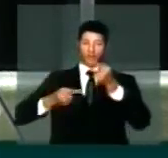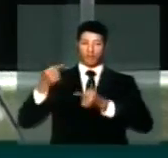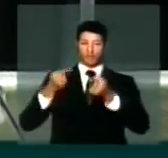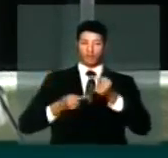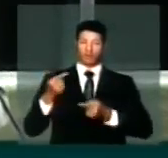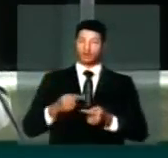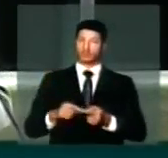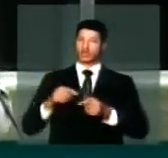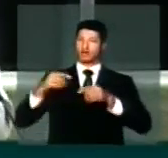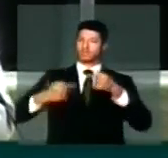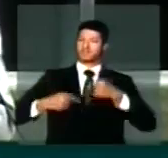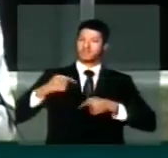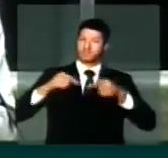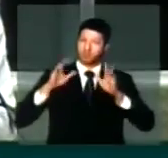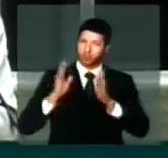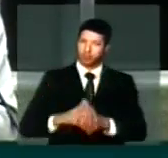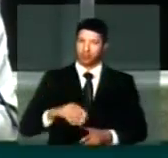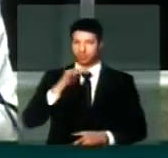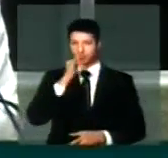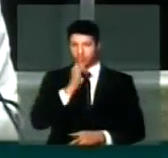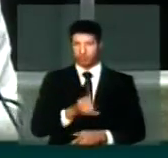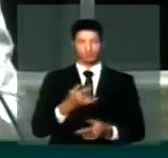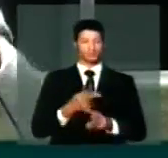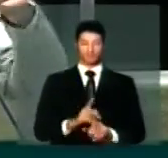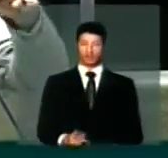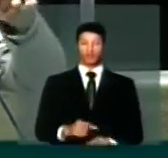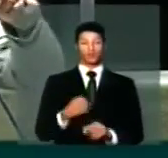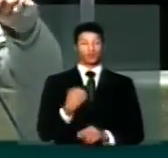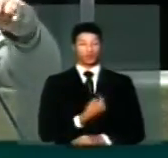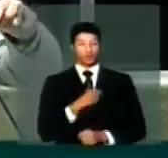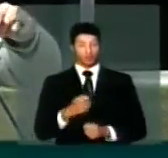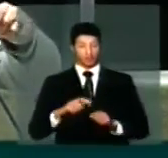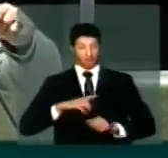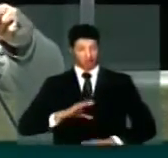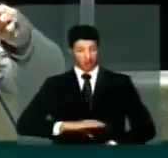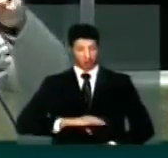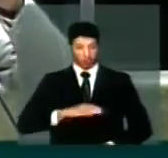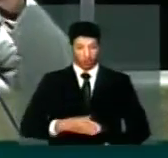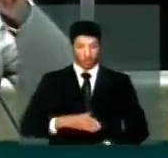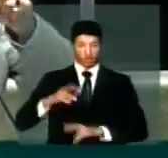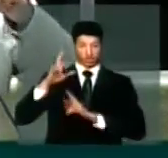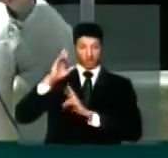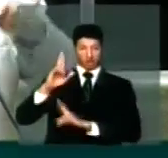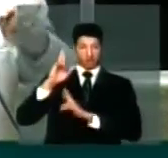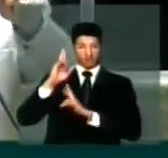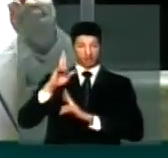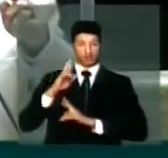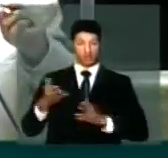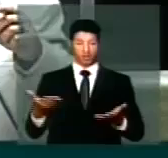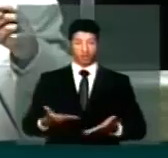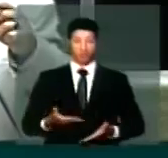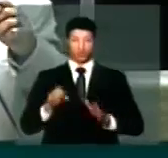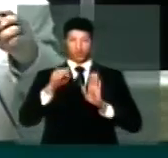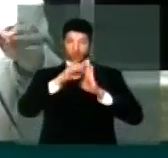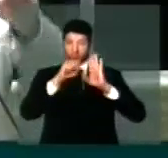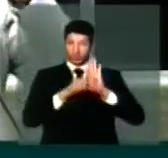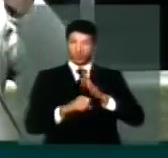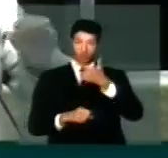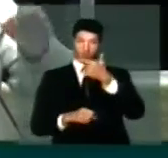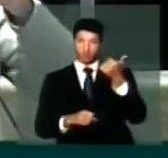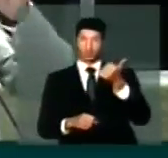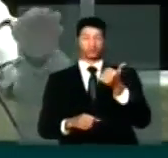que é a politicagem com P minúsculo. Temos que ter a coragem de representar que o parlamento hoje, no século